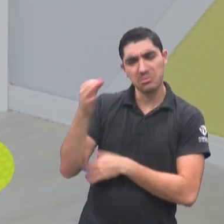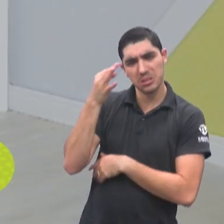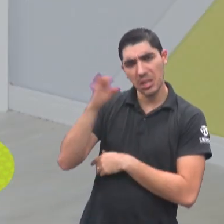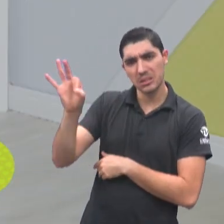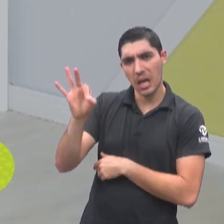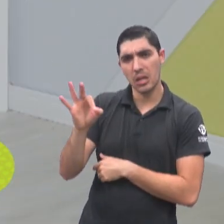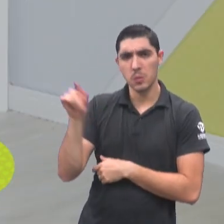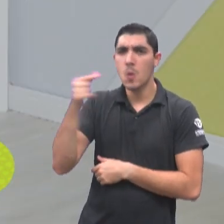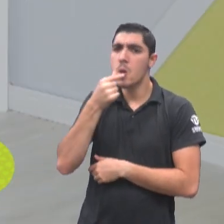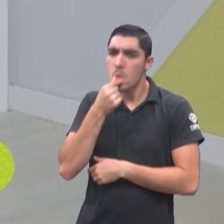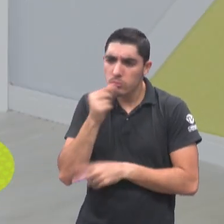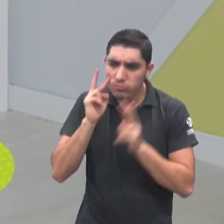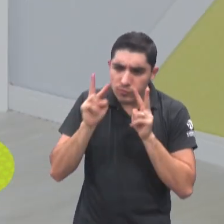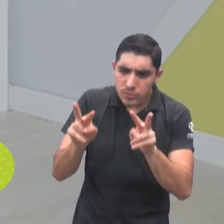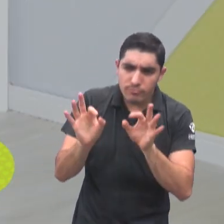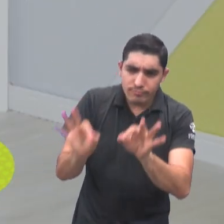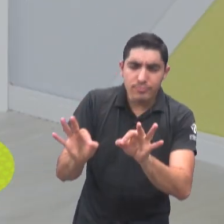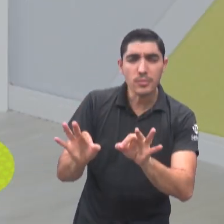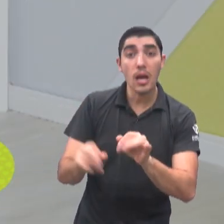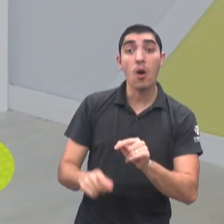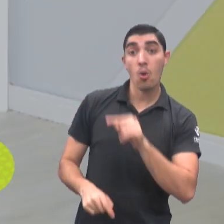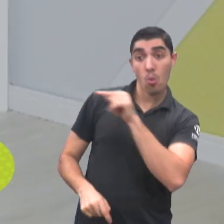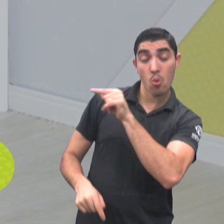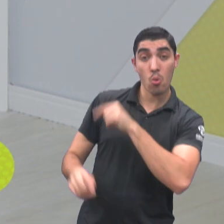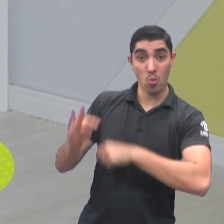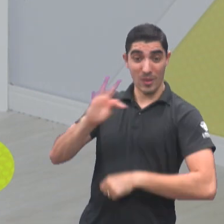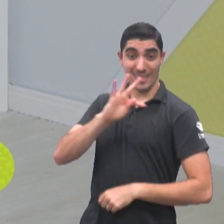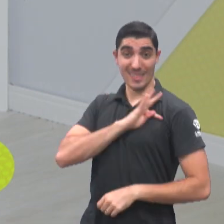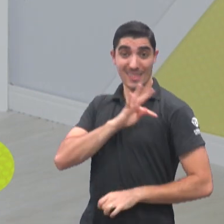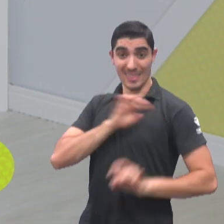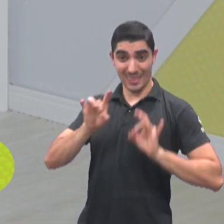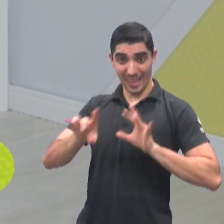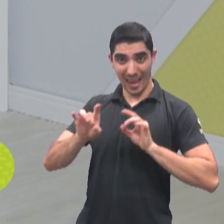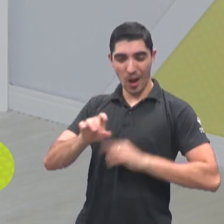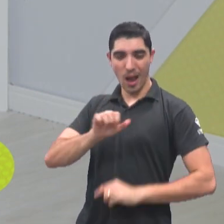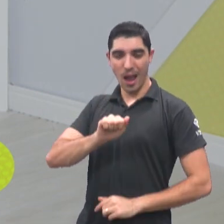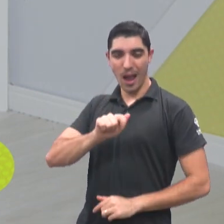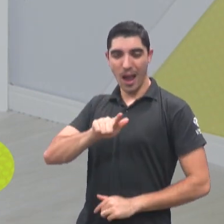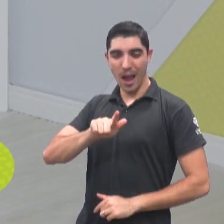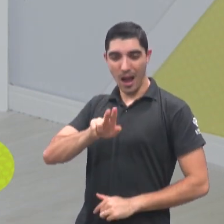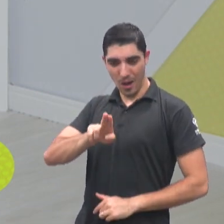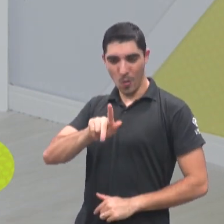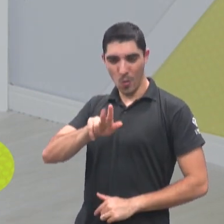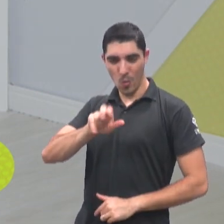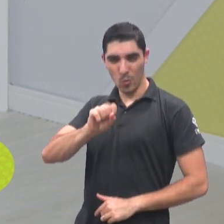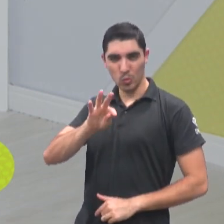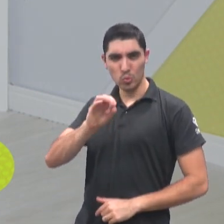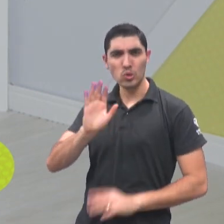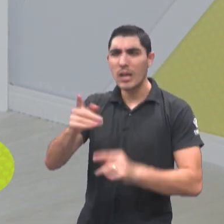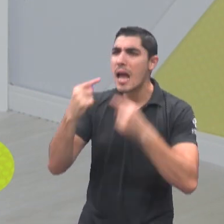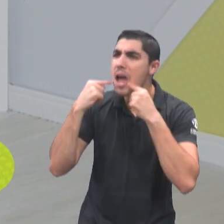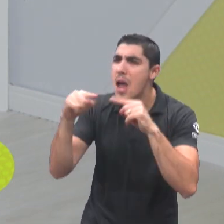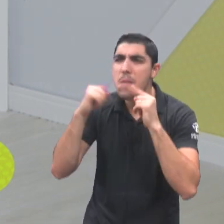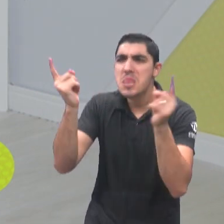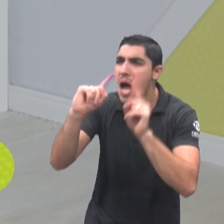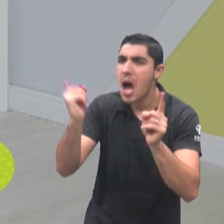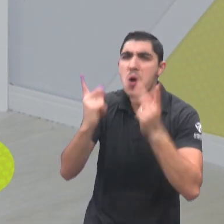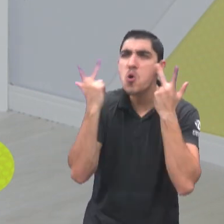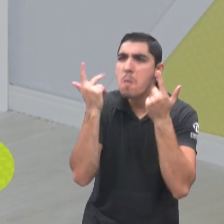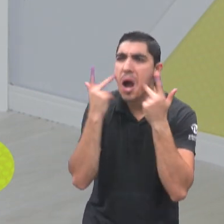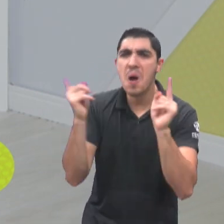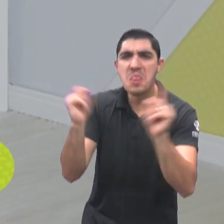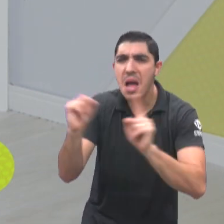A gente entende ali, o Augustão Ambrosio aqui embaixo, estava aqui, né, próximo ali no banco de reservas, reclamou uma barbaridade,